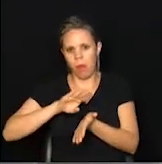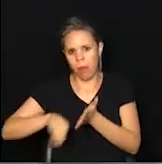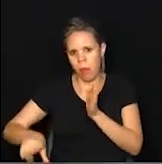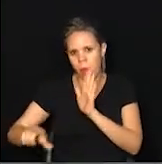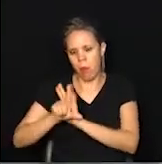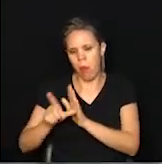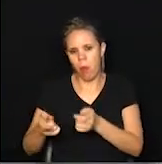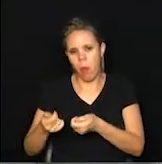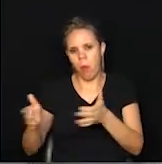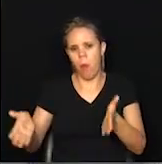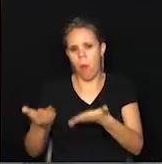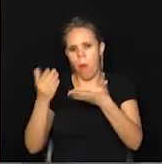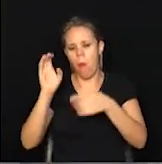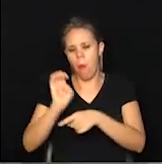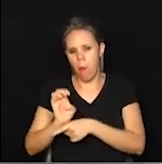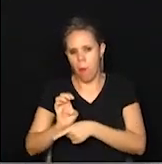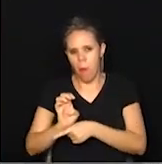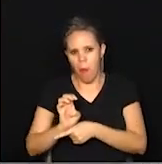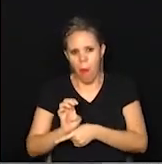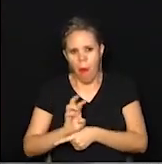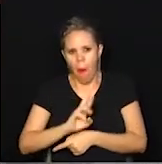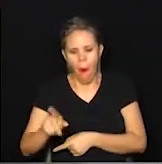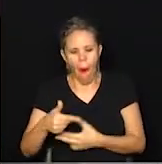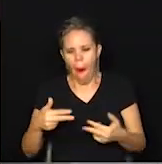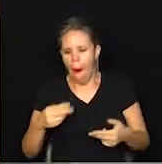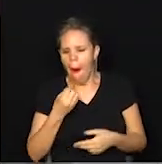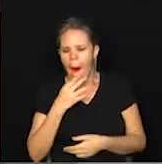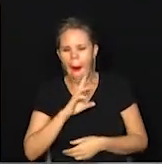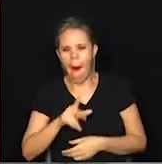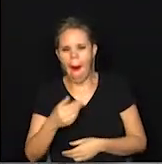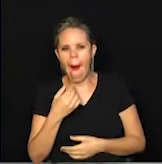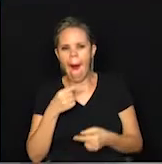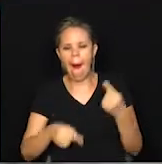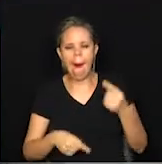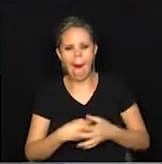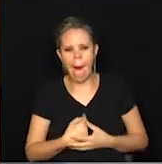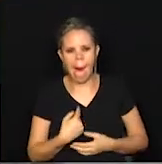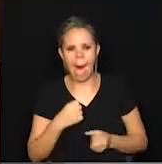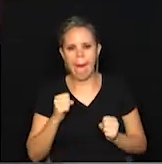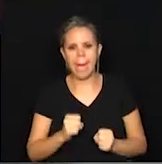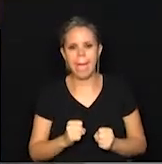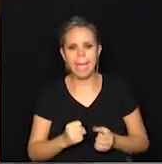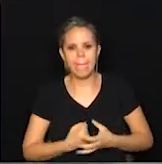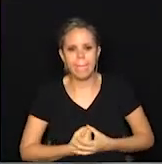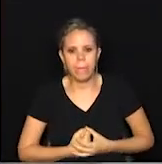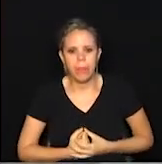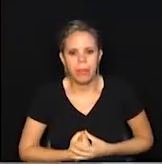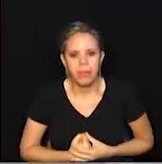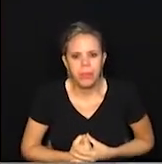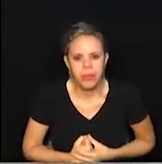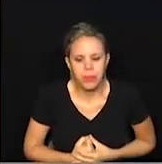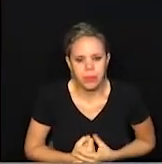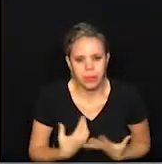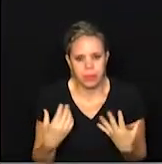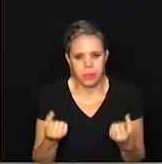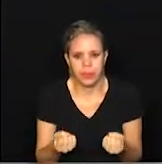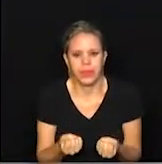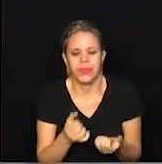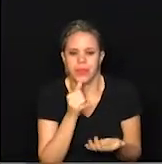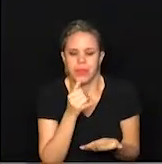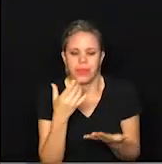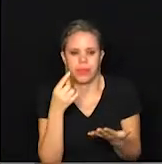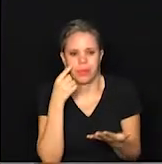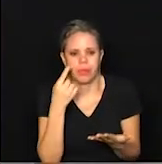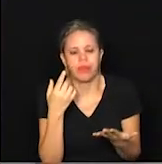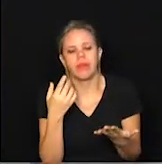do Estado, que eu acho que isso daí não é algo que a gente possa ver com bons olhos. Então,